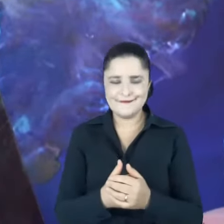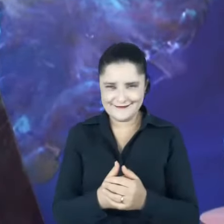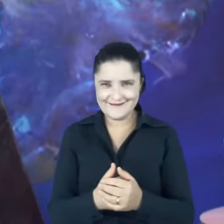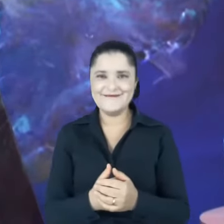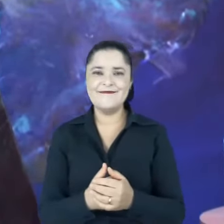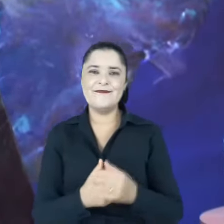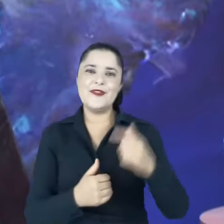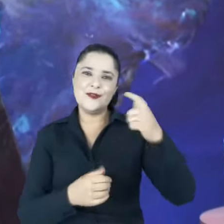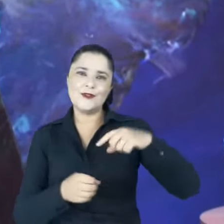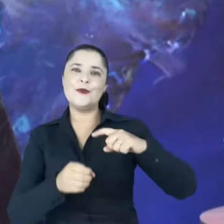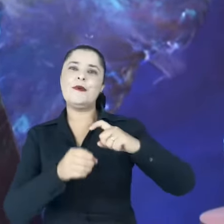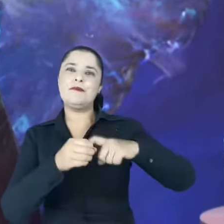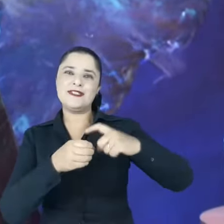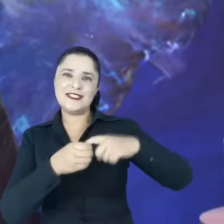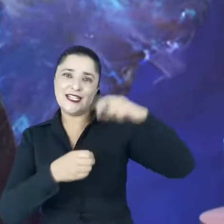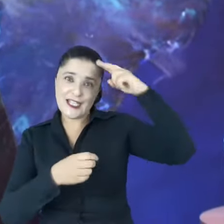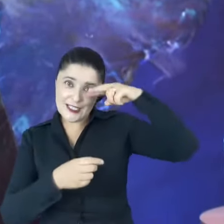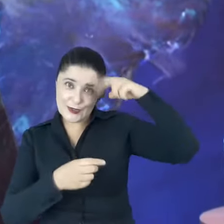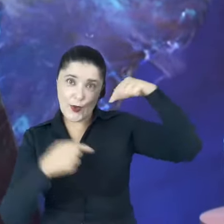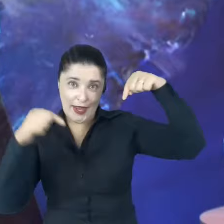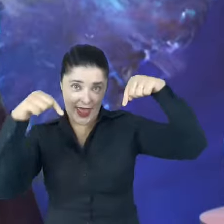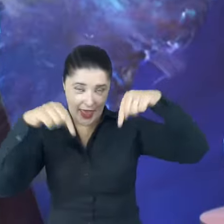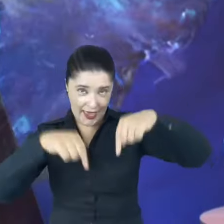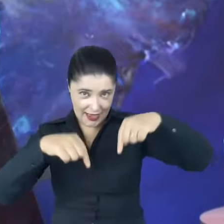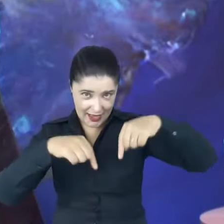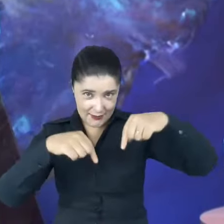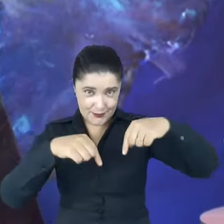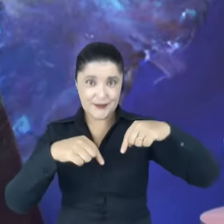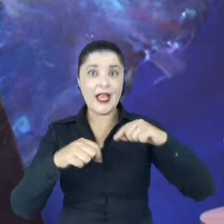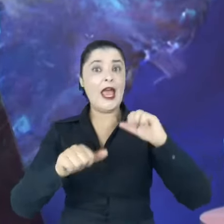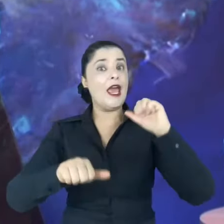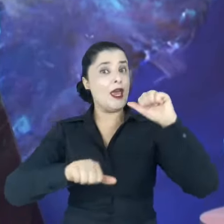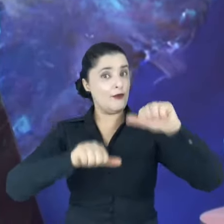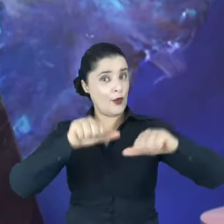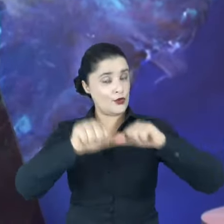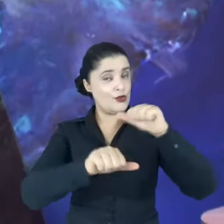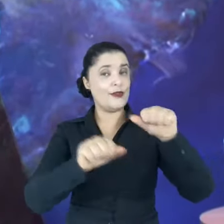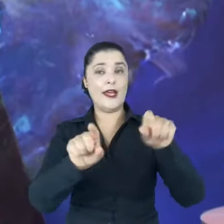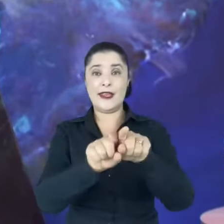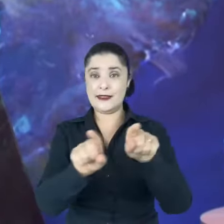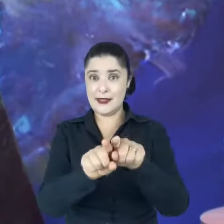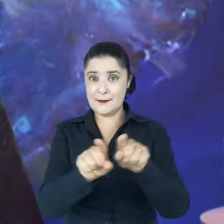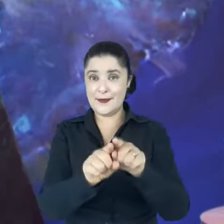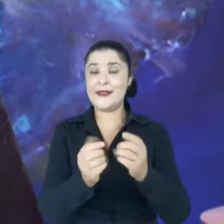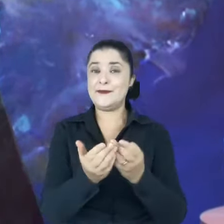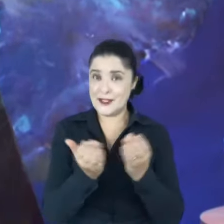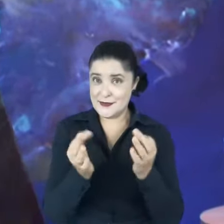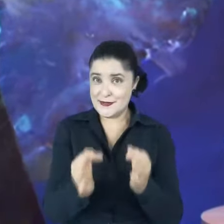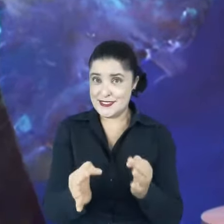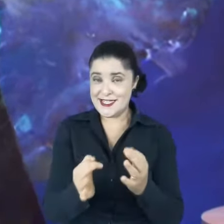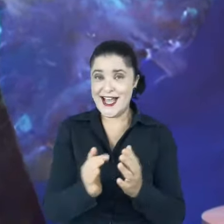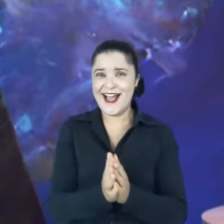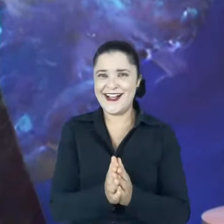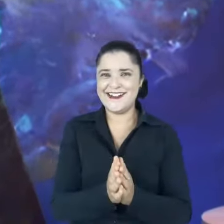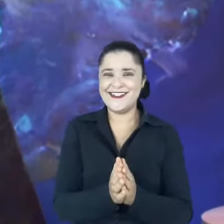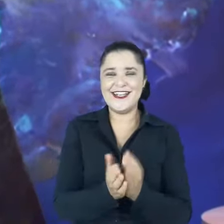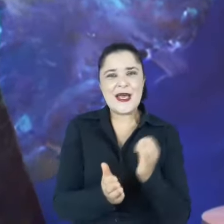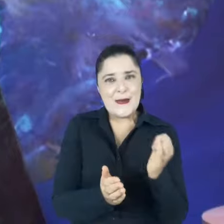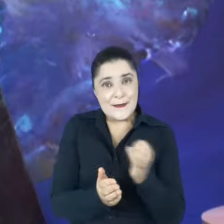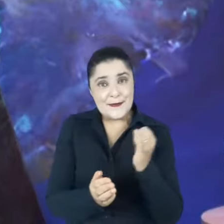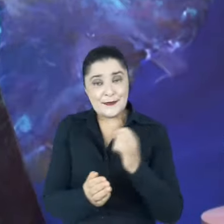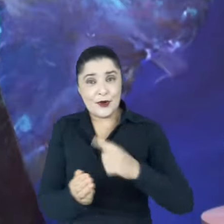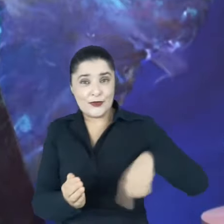nessa história aqui. Ela é revolucionária também, tá certo? Então, acho que é importante a gente faz isso